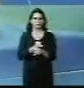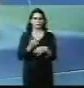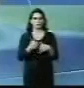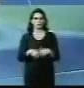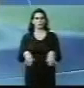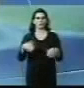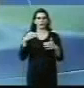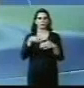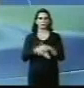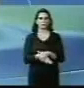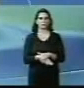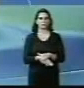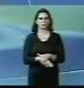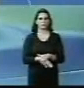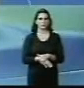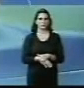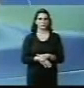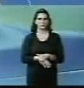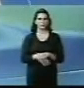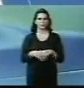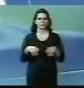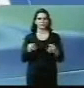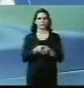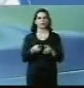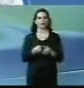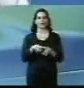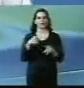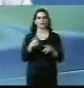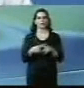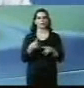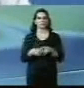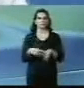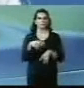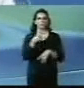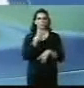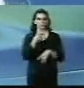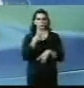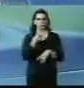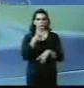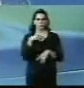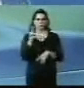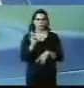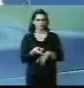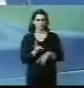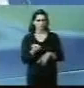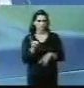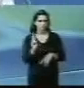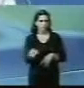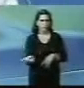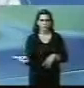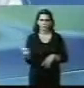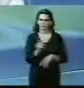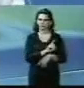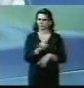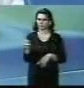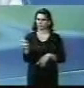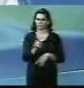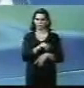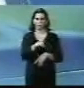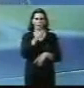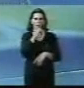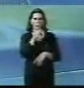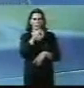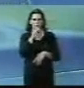ficar armazenado dentro dele. Por quê? Ele não pode ficar armazenado indefinidamente, para sempre? Não pode.